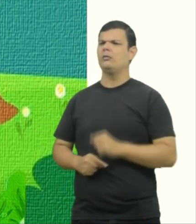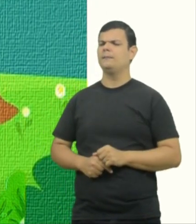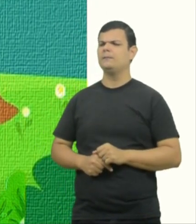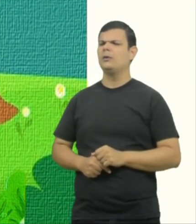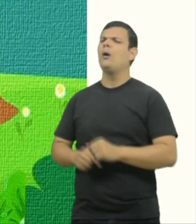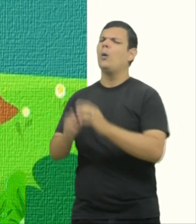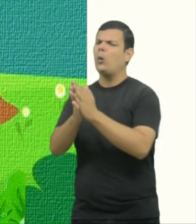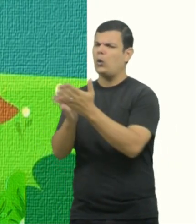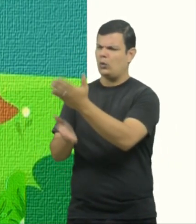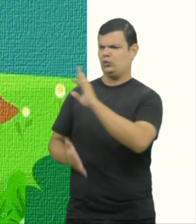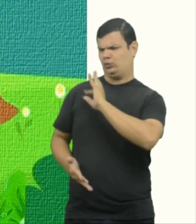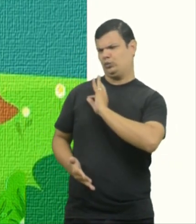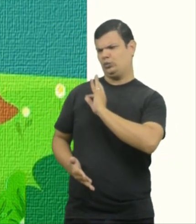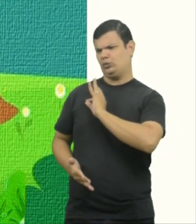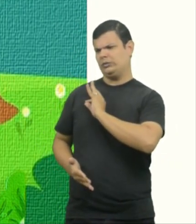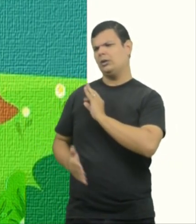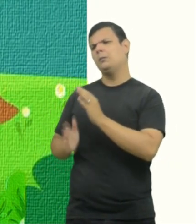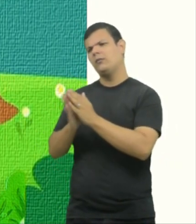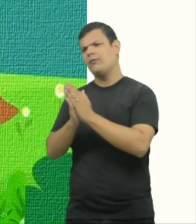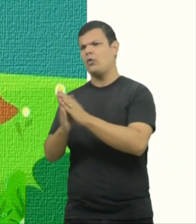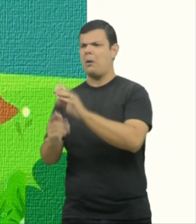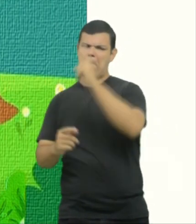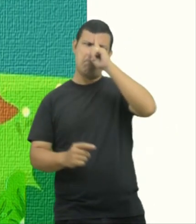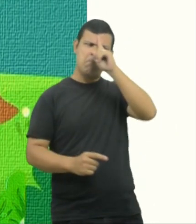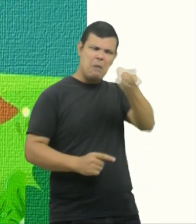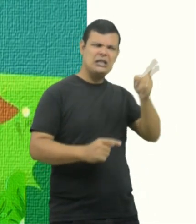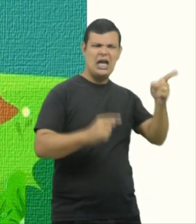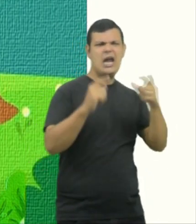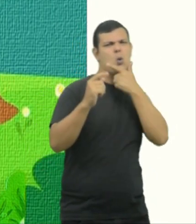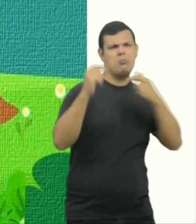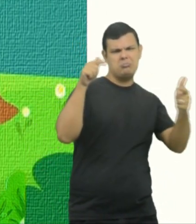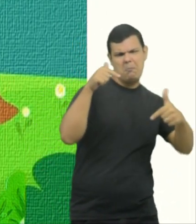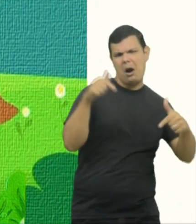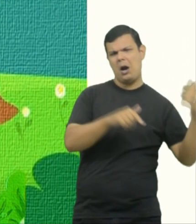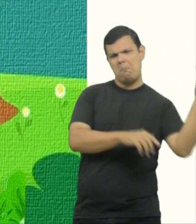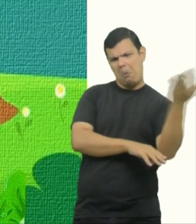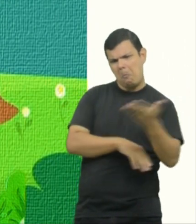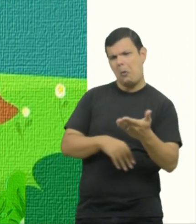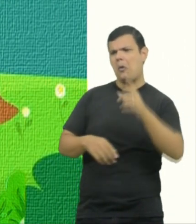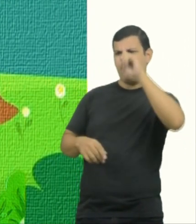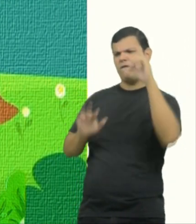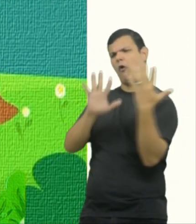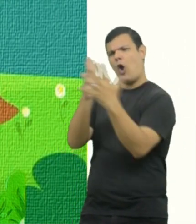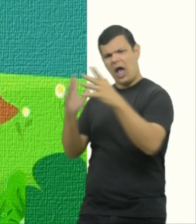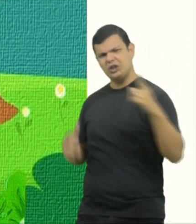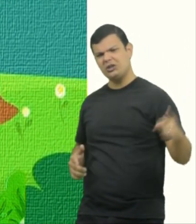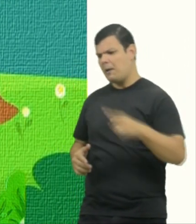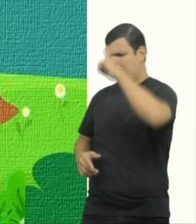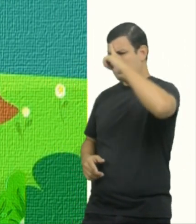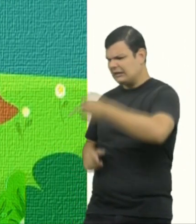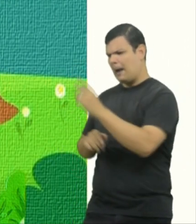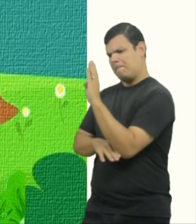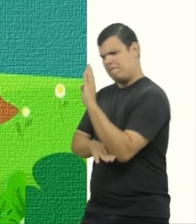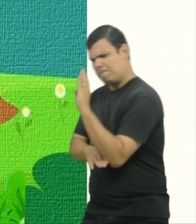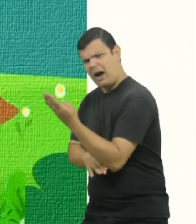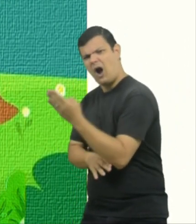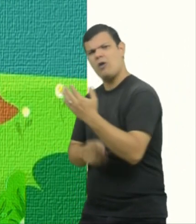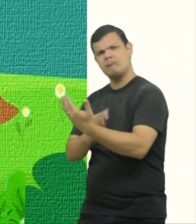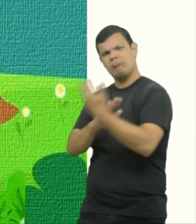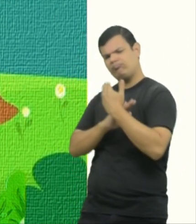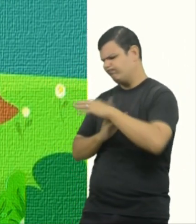que caiu no oco da árvore." O lenhador não ligou para ele. Exasperado, o